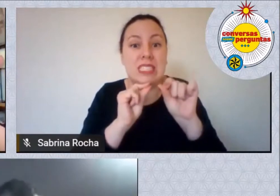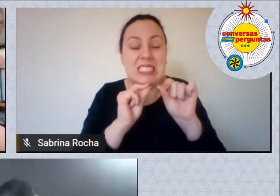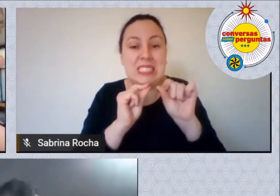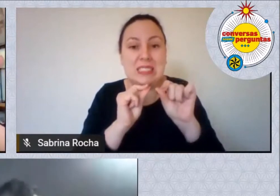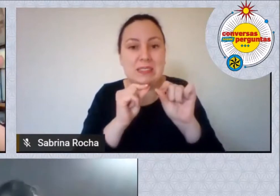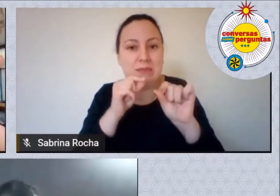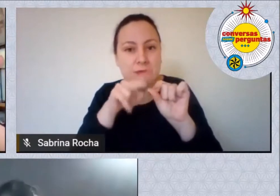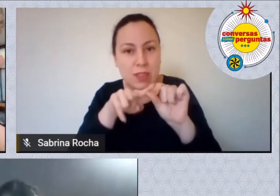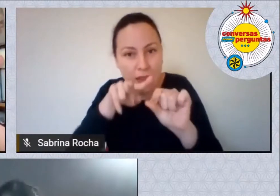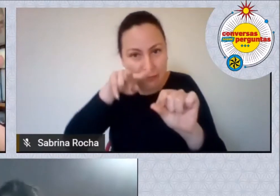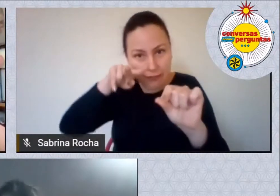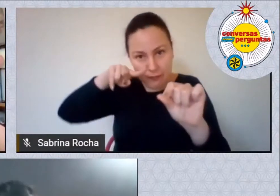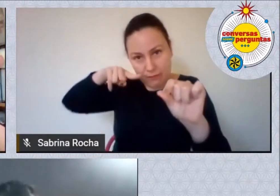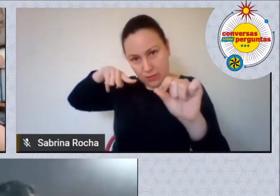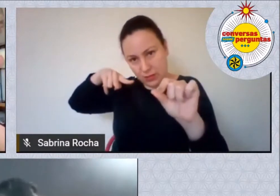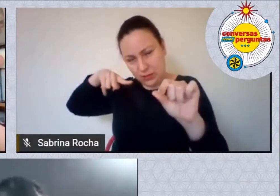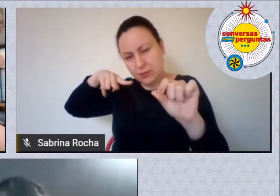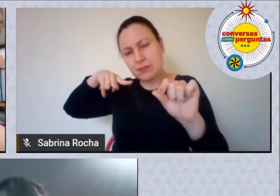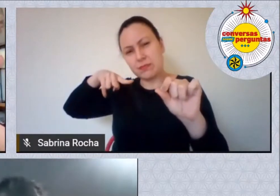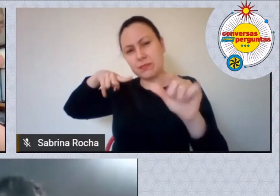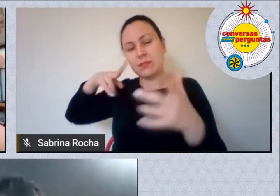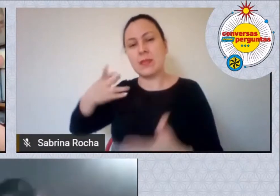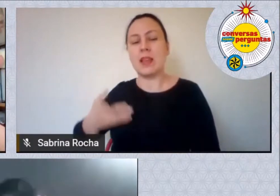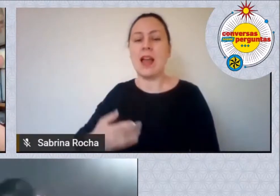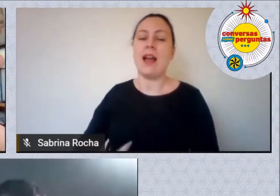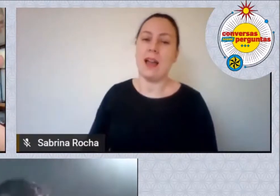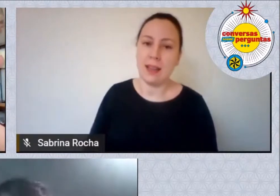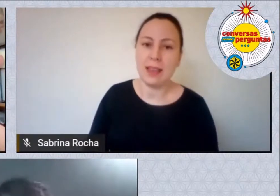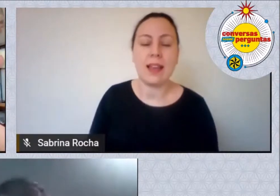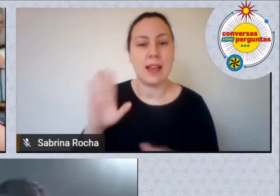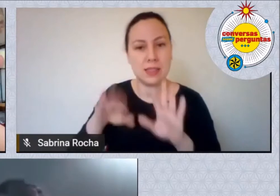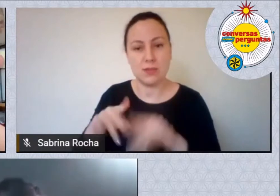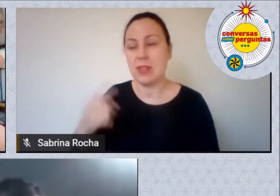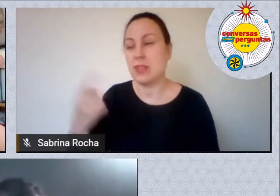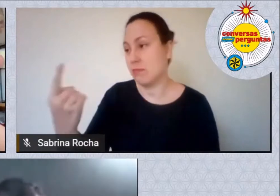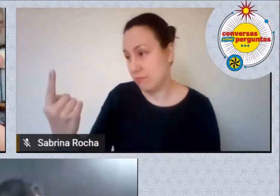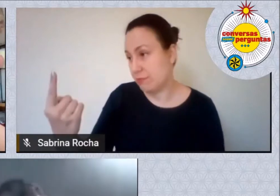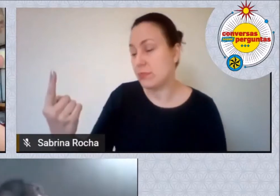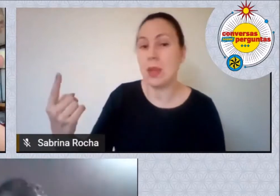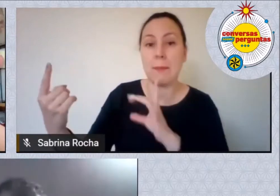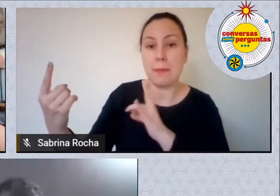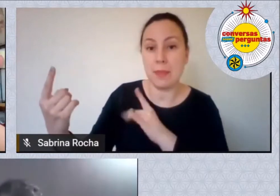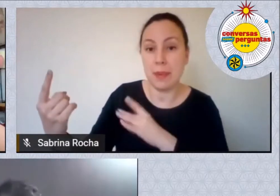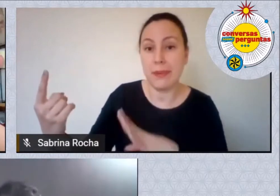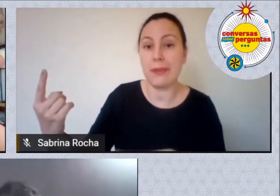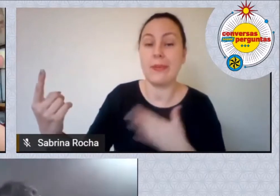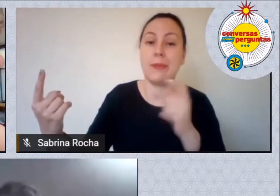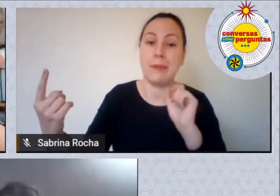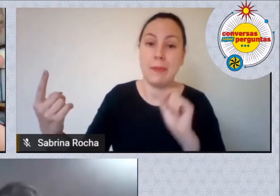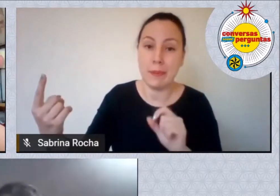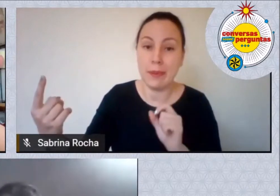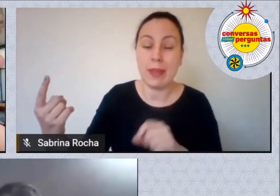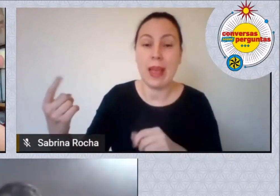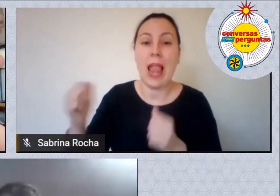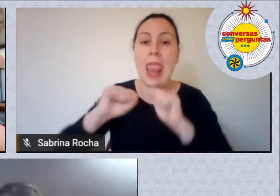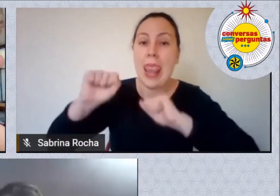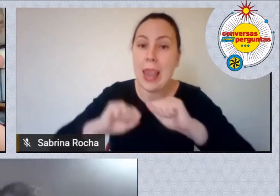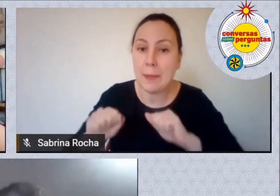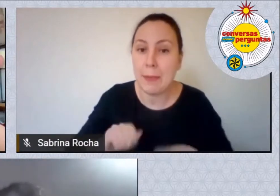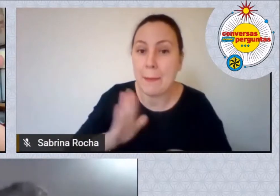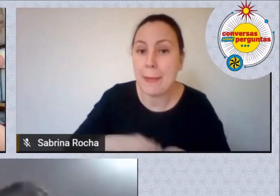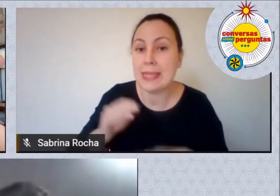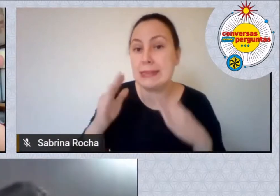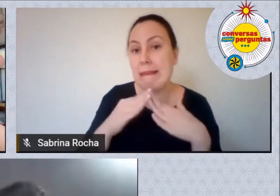vendo notícias o dia inteiro. Eu vou me ligar nas coisas. Eu vou limpar a casa mais e mais, porque daí eu coloco assim minha angústia